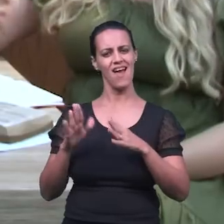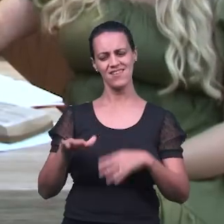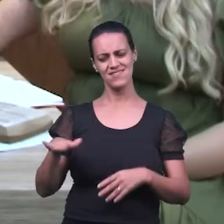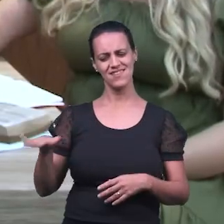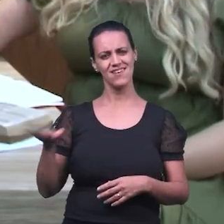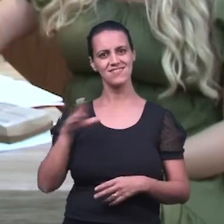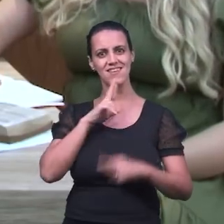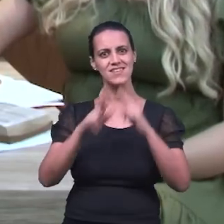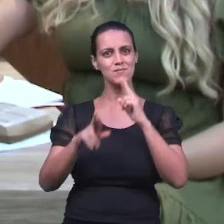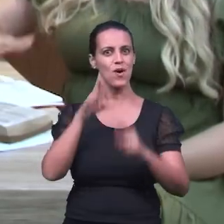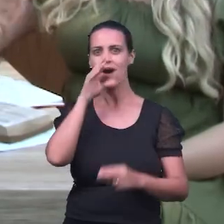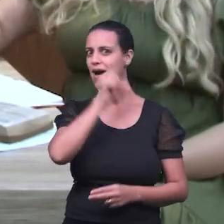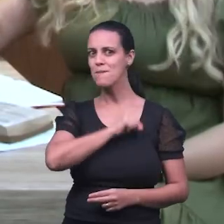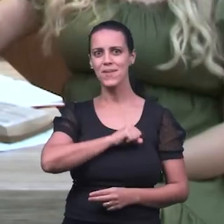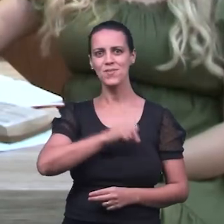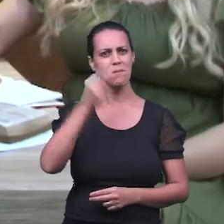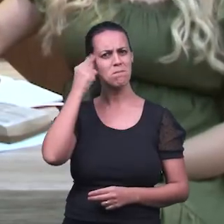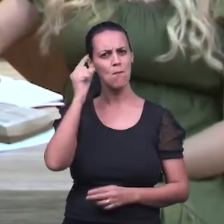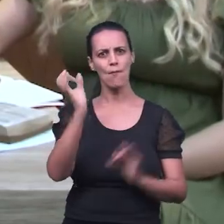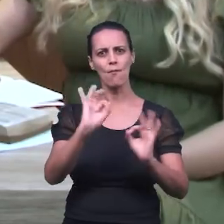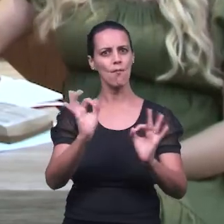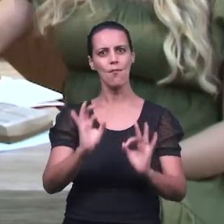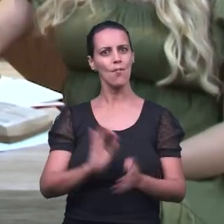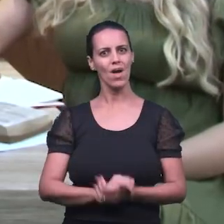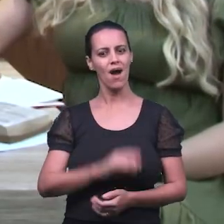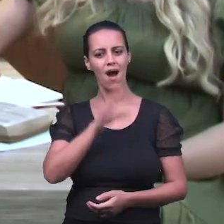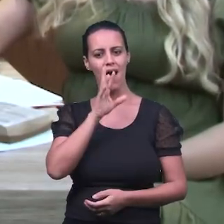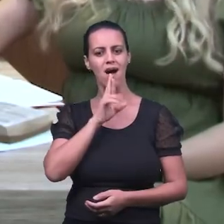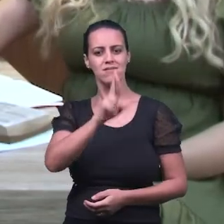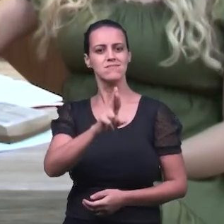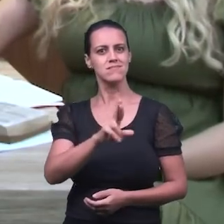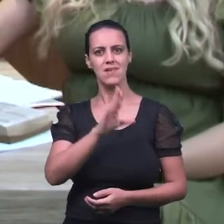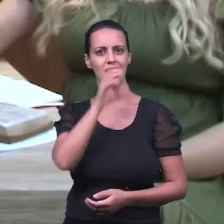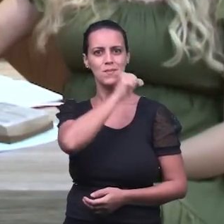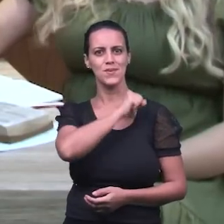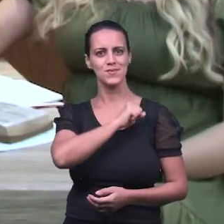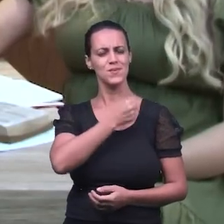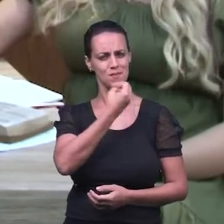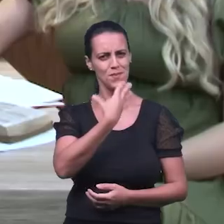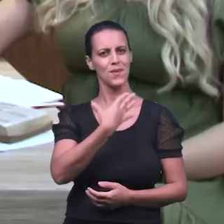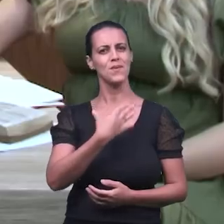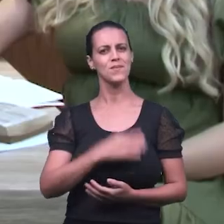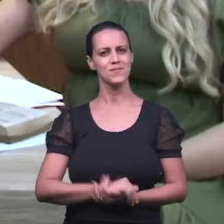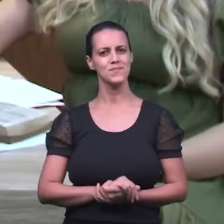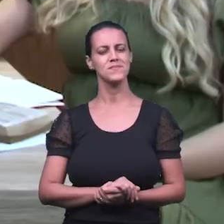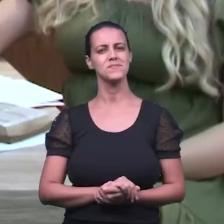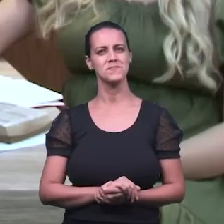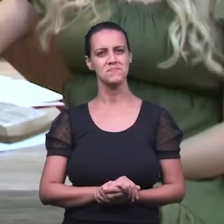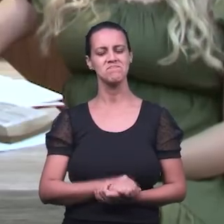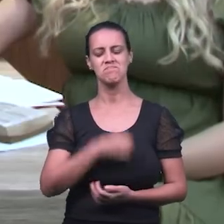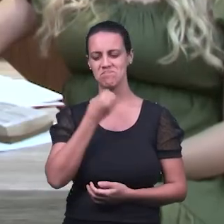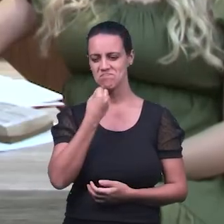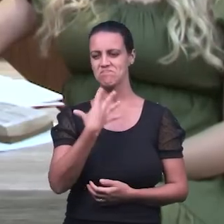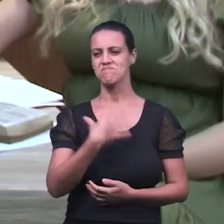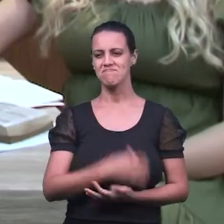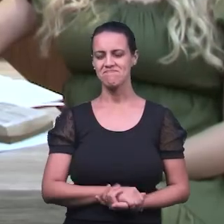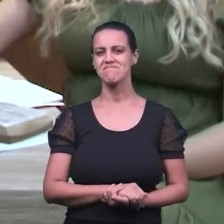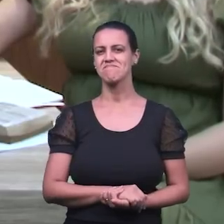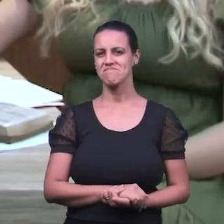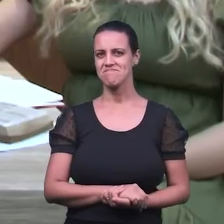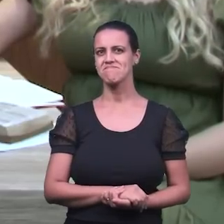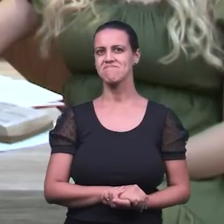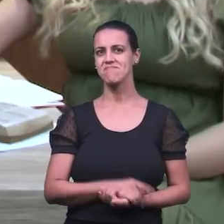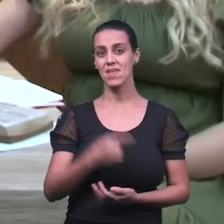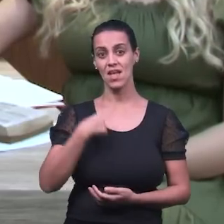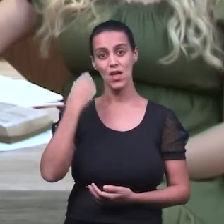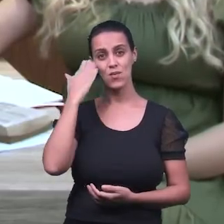respondendo rapidamente, sem pensar muito, e é muito bom isso para a nossa igreja. É muito bom, e eu entendo